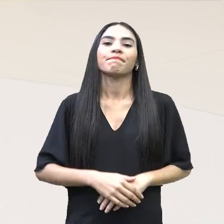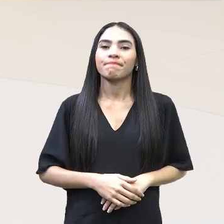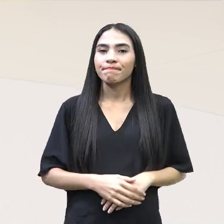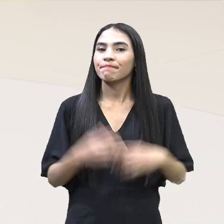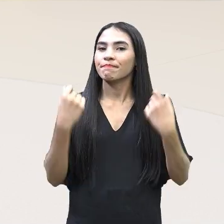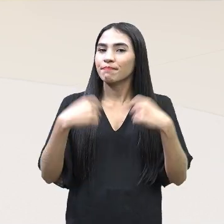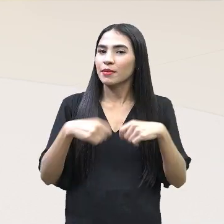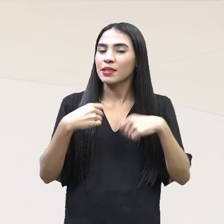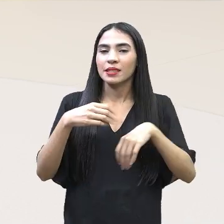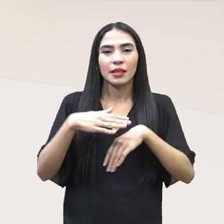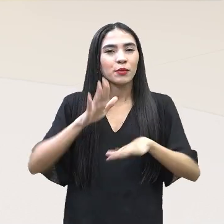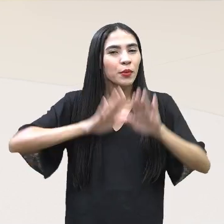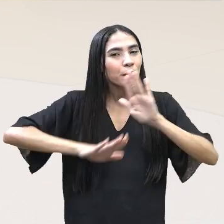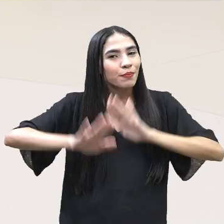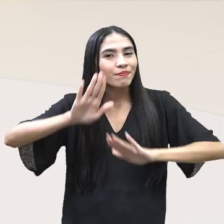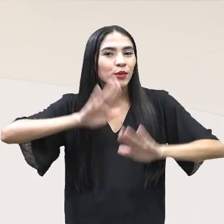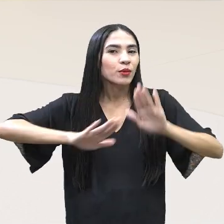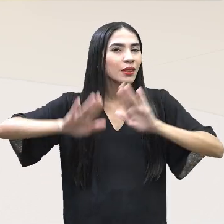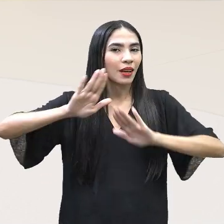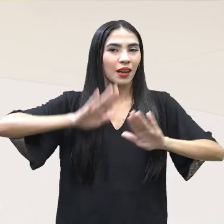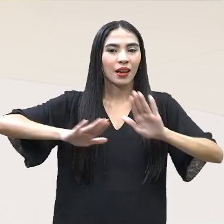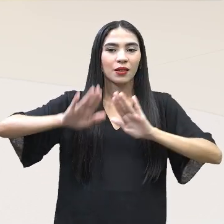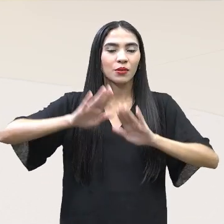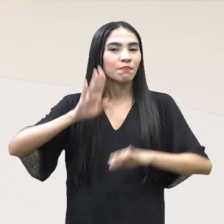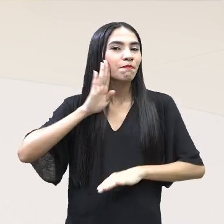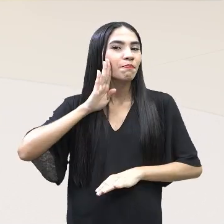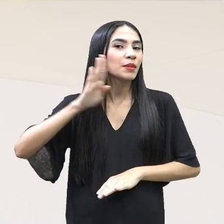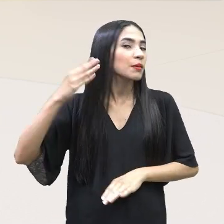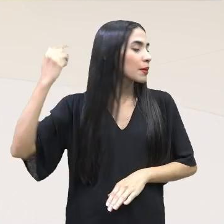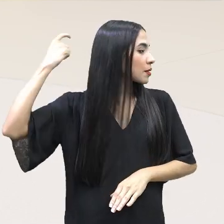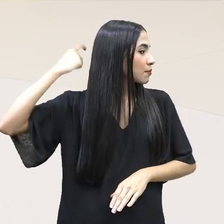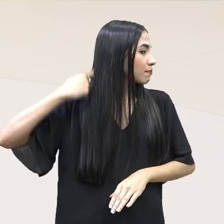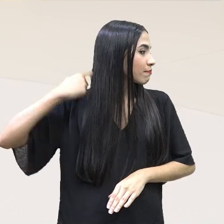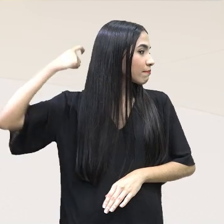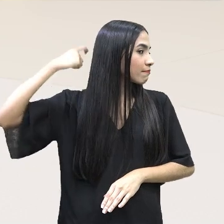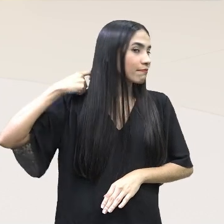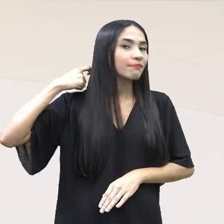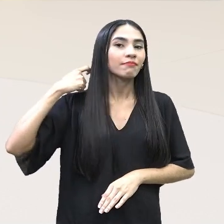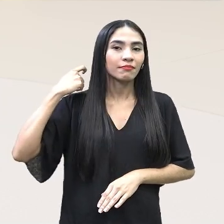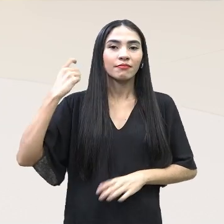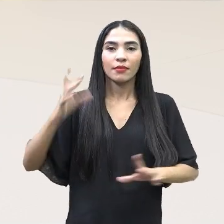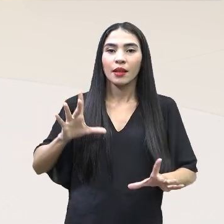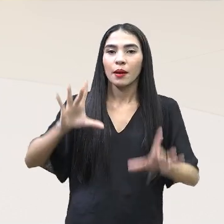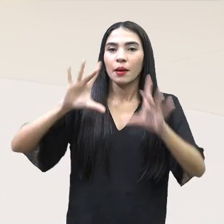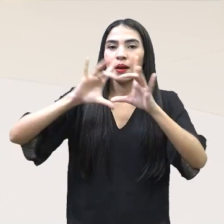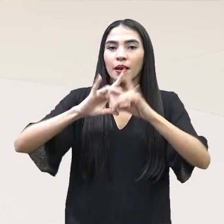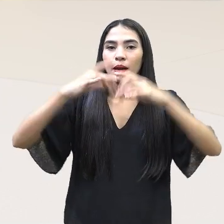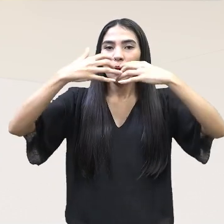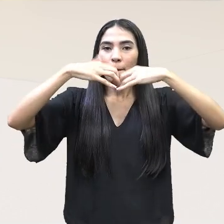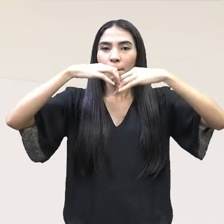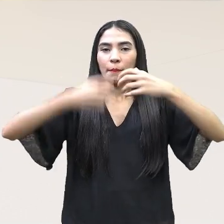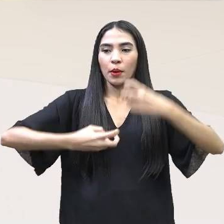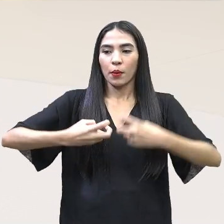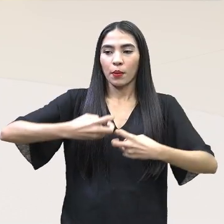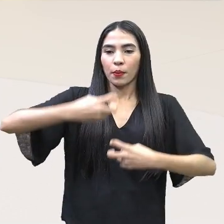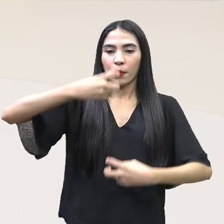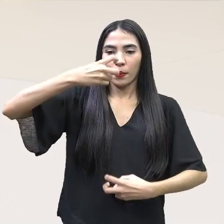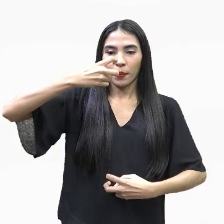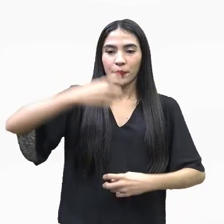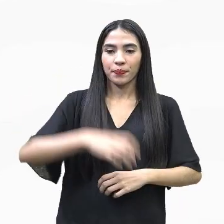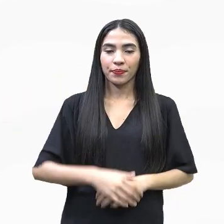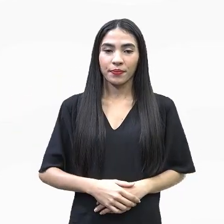o máximo de cuidado com essa região, principalmente aqui a nuca, porque nela está a espinha dorsal. Sigamos adiante.